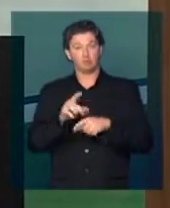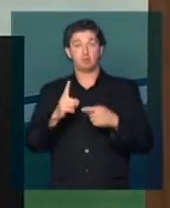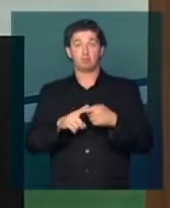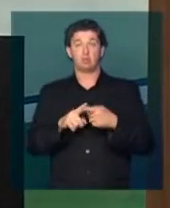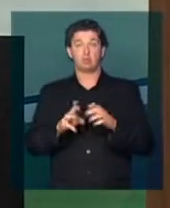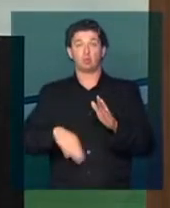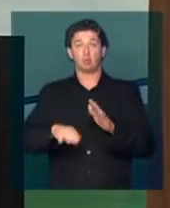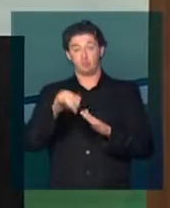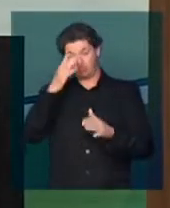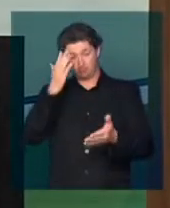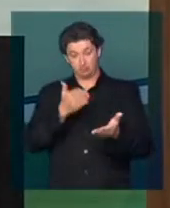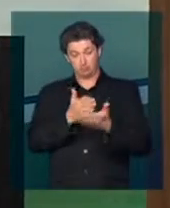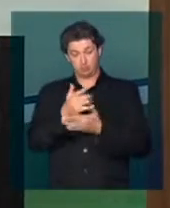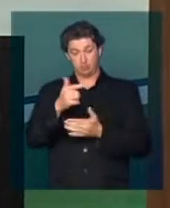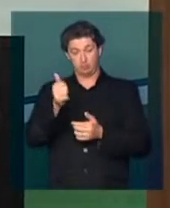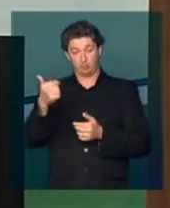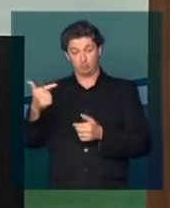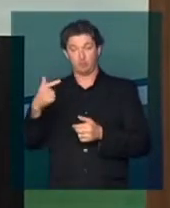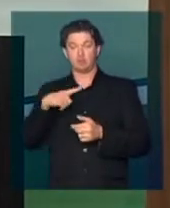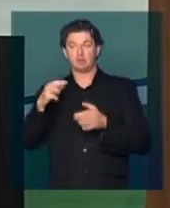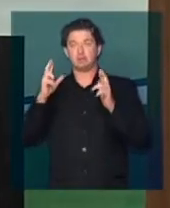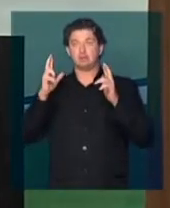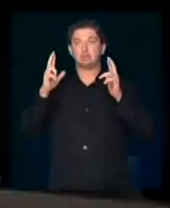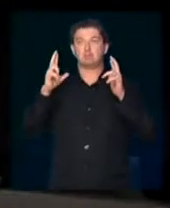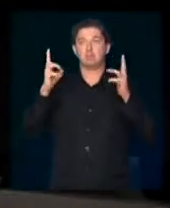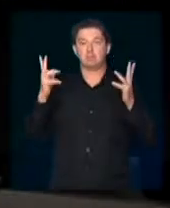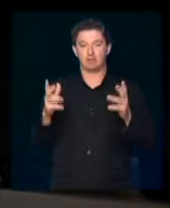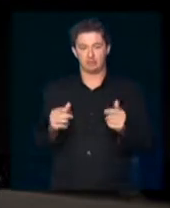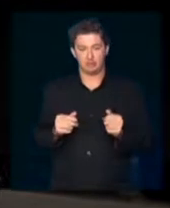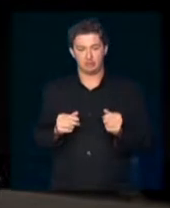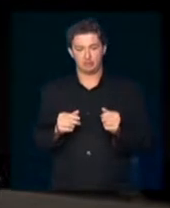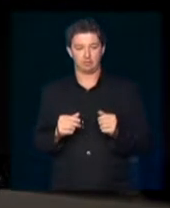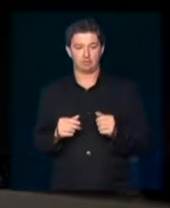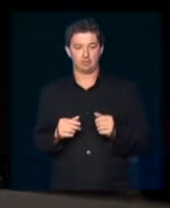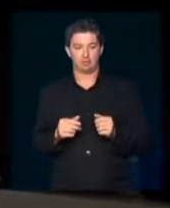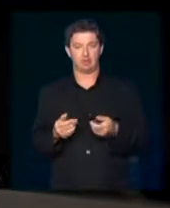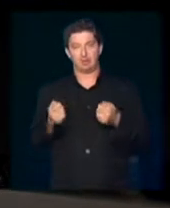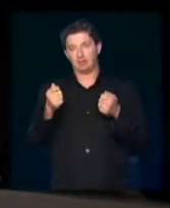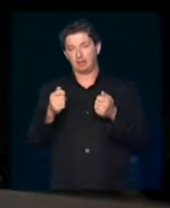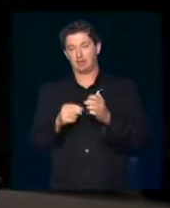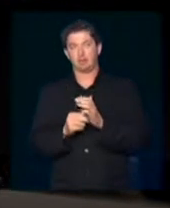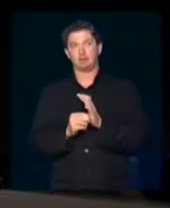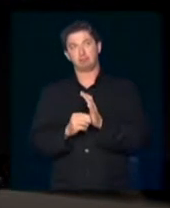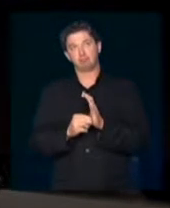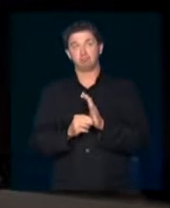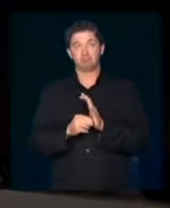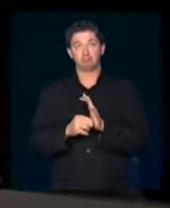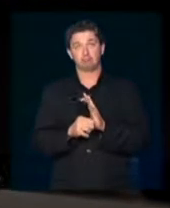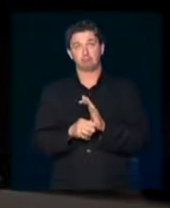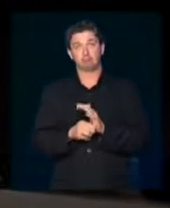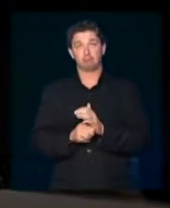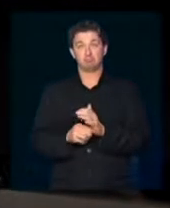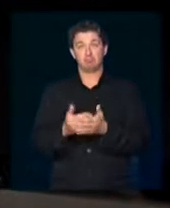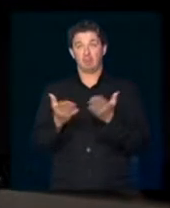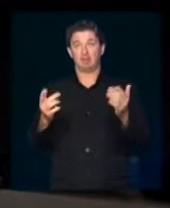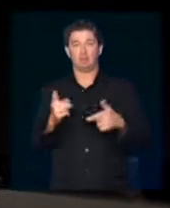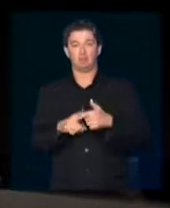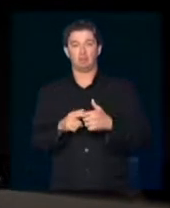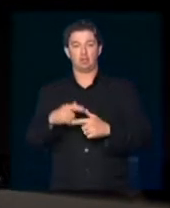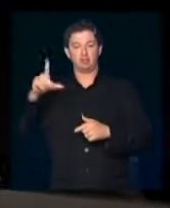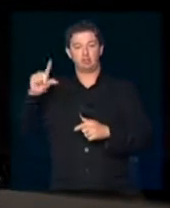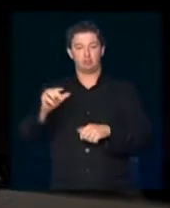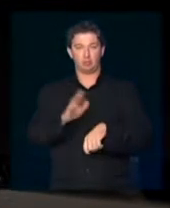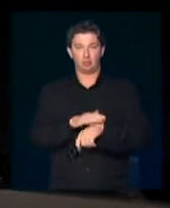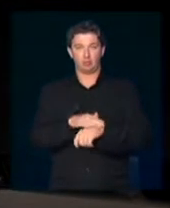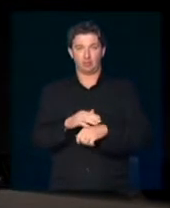porque todos que forem eleitos em 2012 têm uma expectativa de poder que pode ser frustrada quando você reduz o